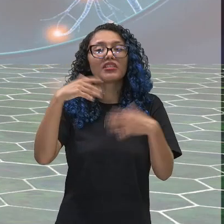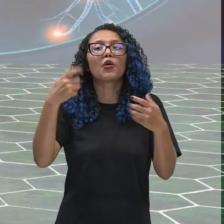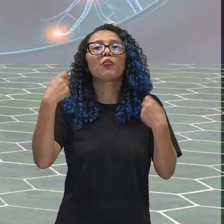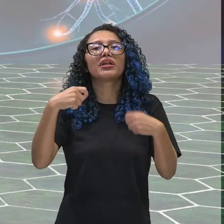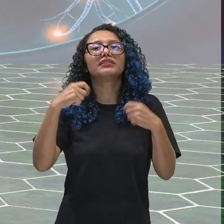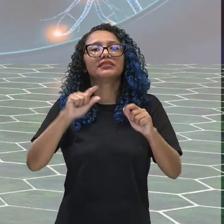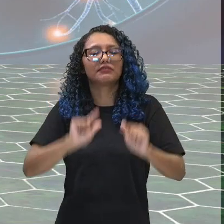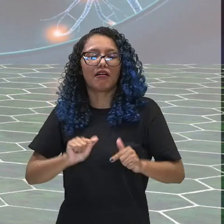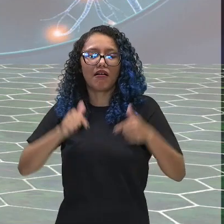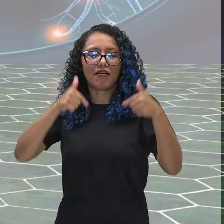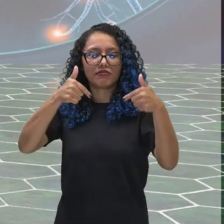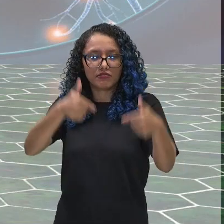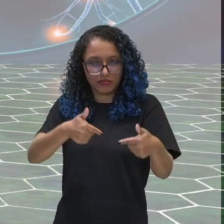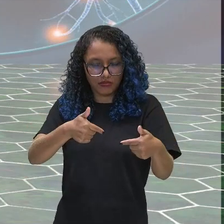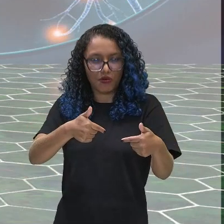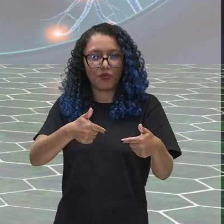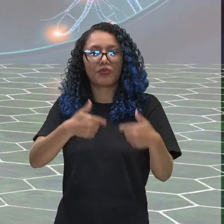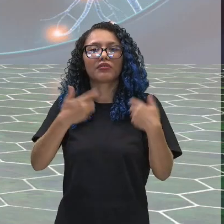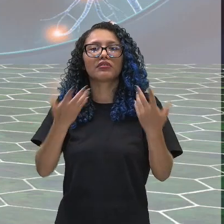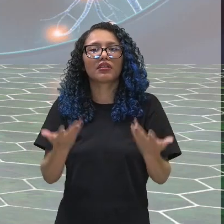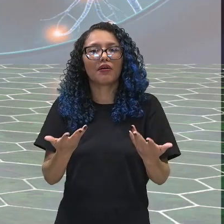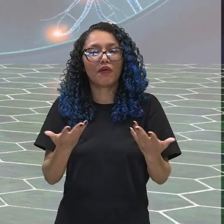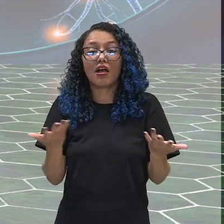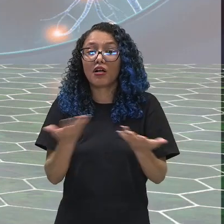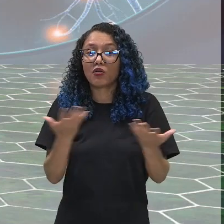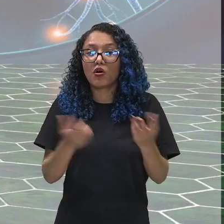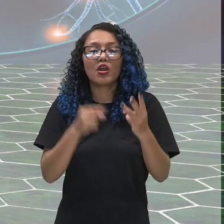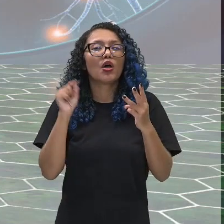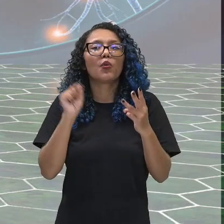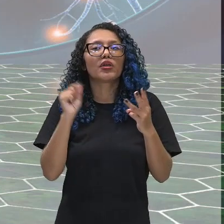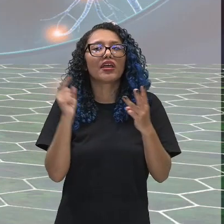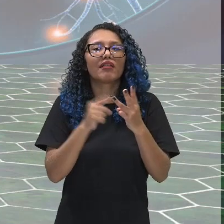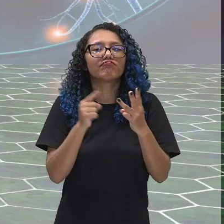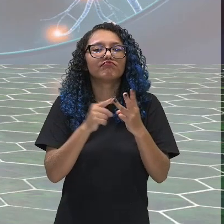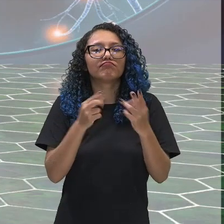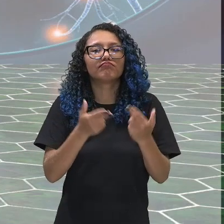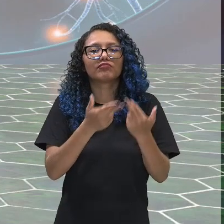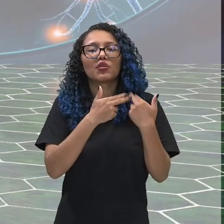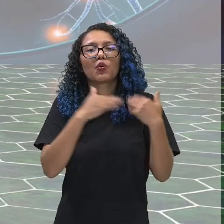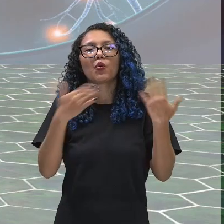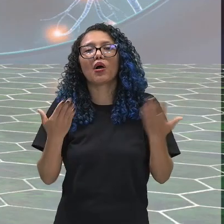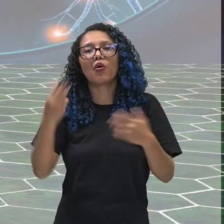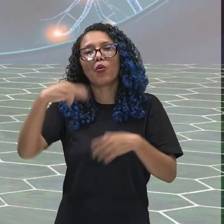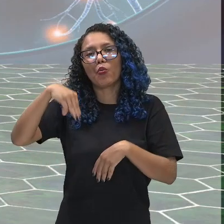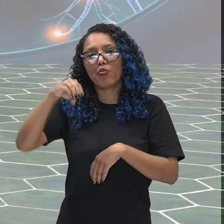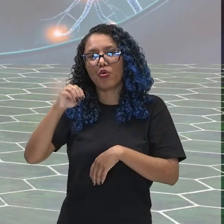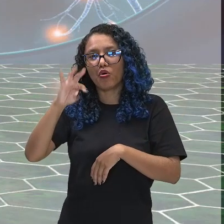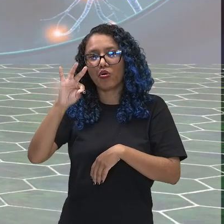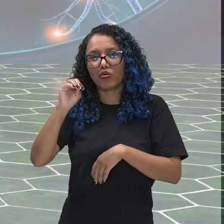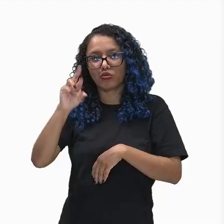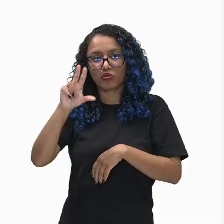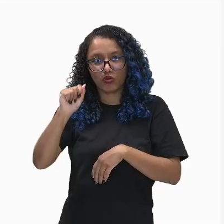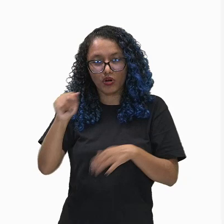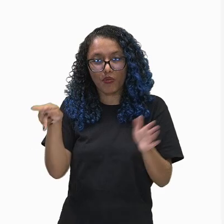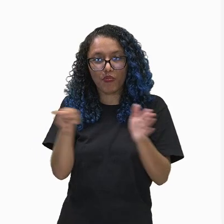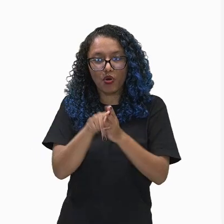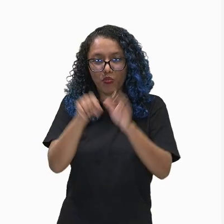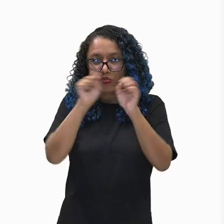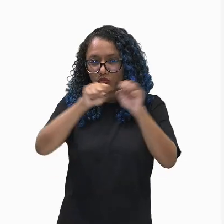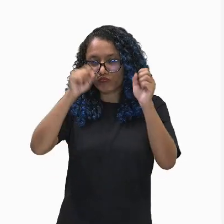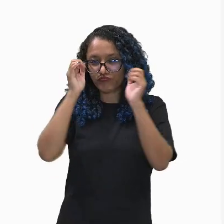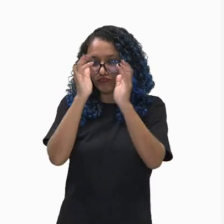reagir. Aí vai entrar o sistema, né? A função motora, né, do sistema nervoso. Então, veja aí que a